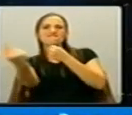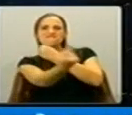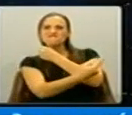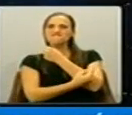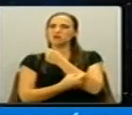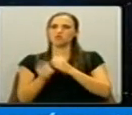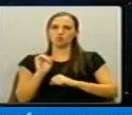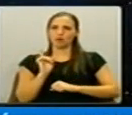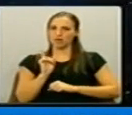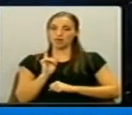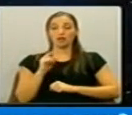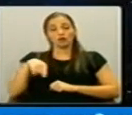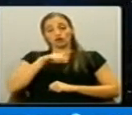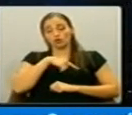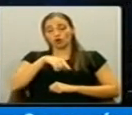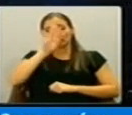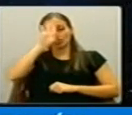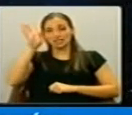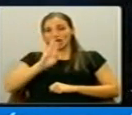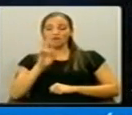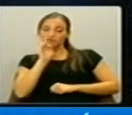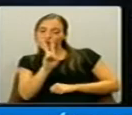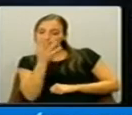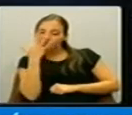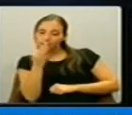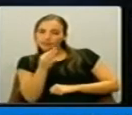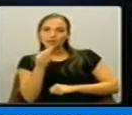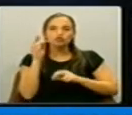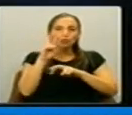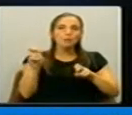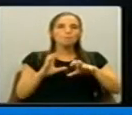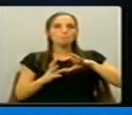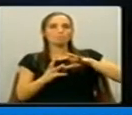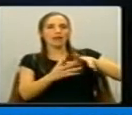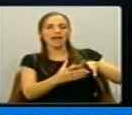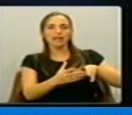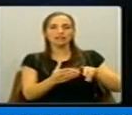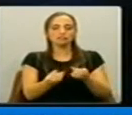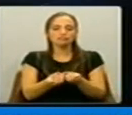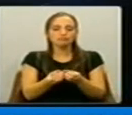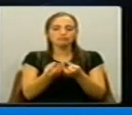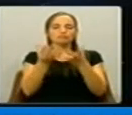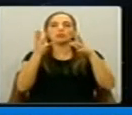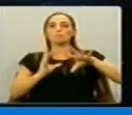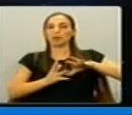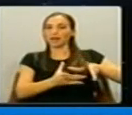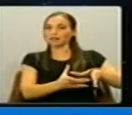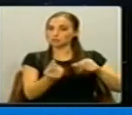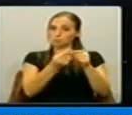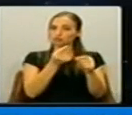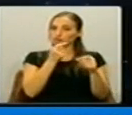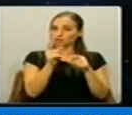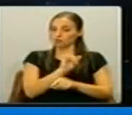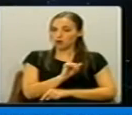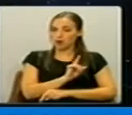esse tipo de anéis que nós estamos à espera de ver quando encontramos ou tentamos encontrar planetas, ou a formação de planetas à volta de outras estrelas. A grande